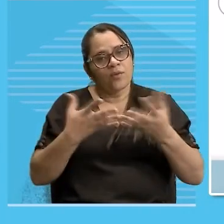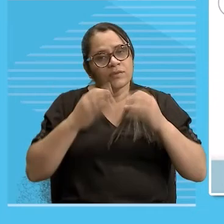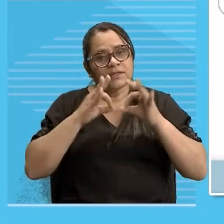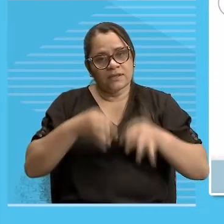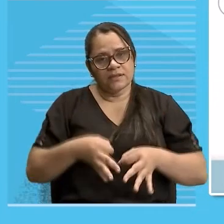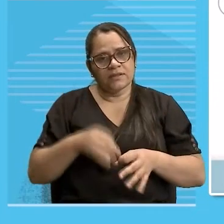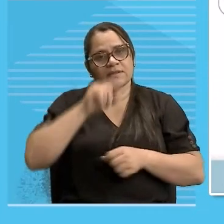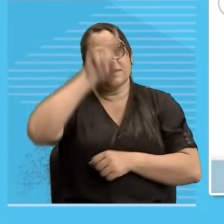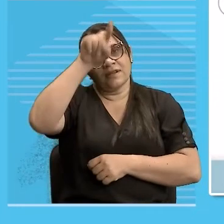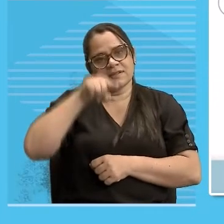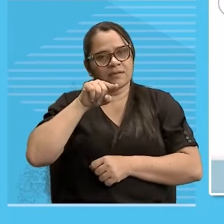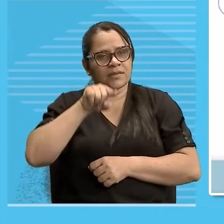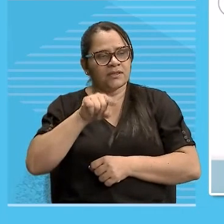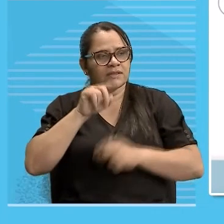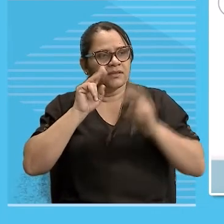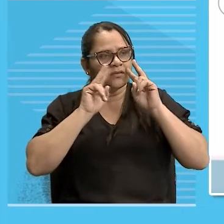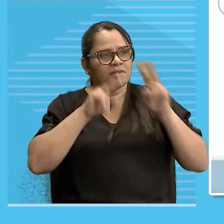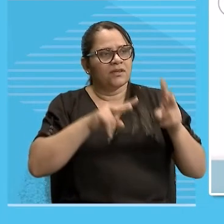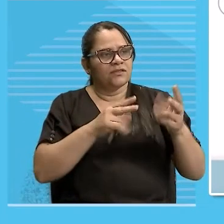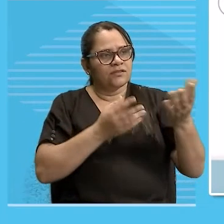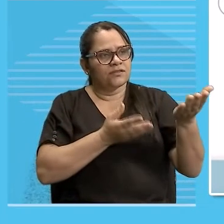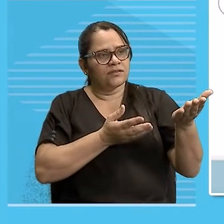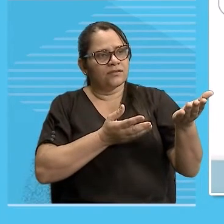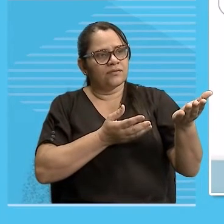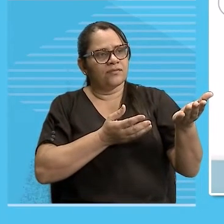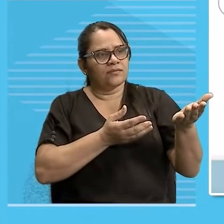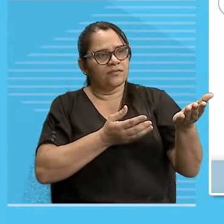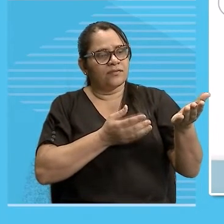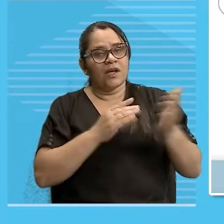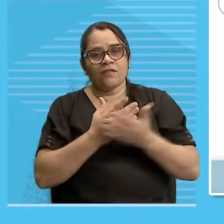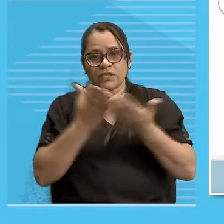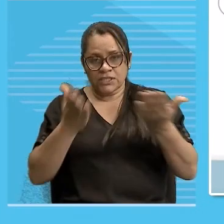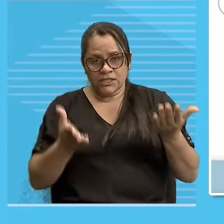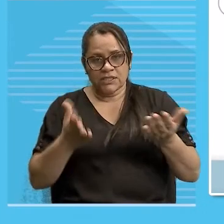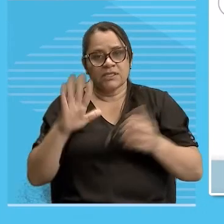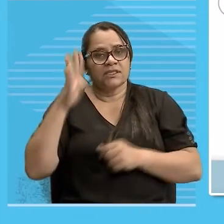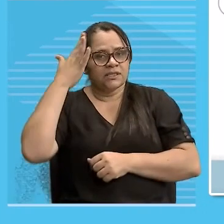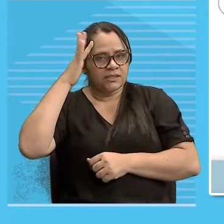tá? Ou então, tu entendeu?